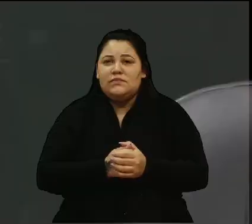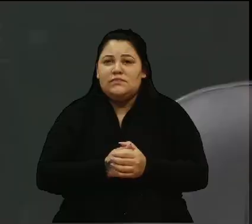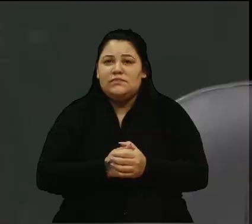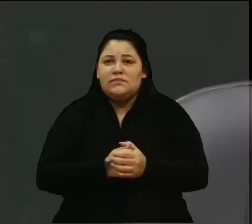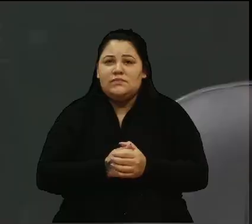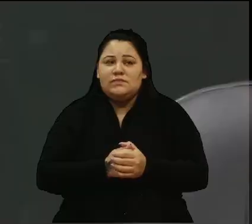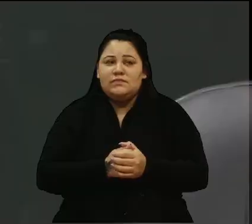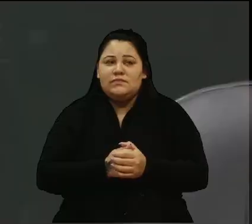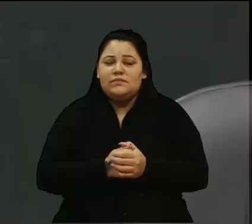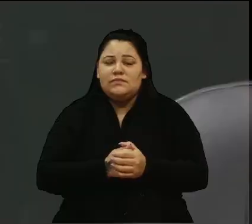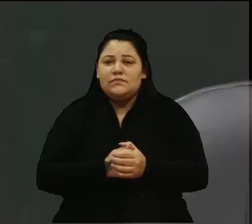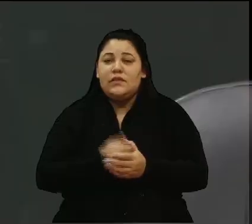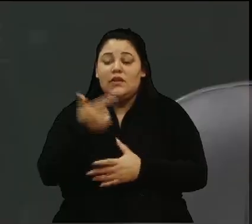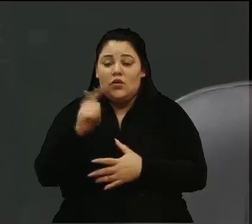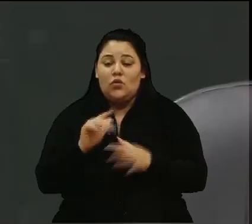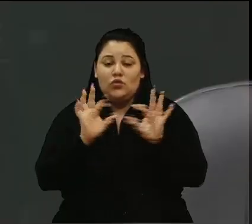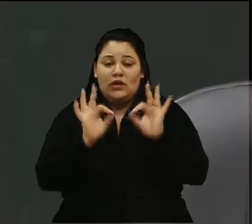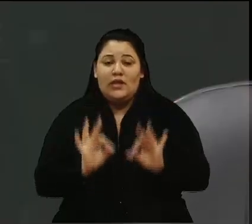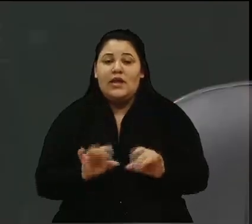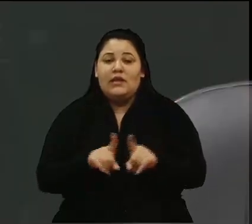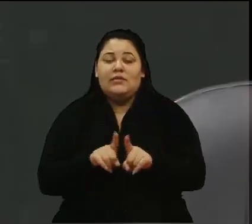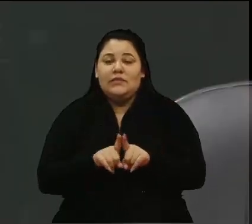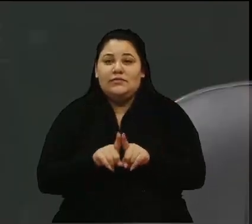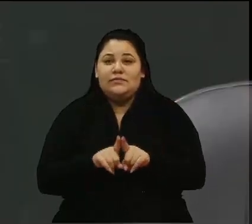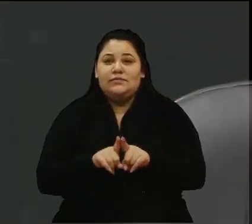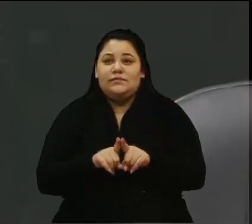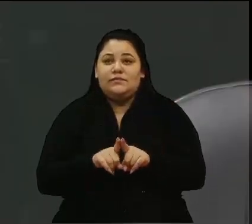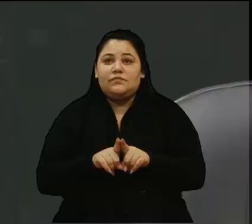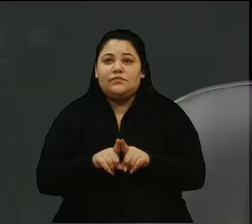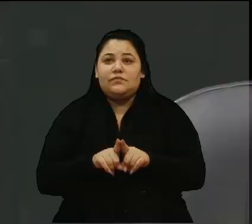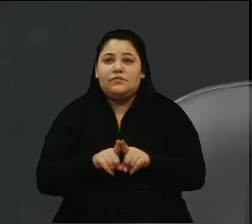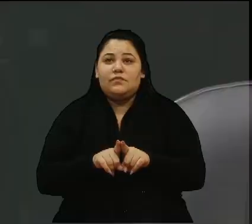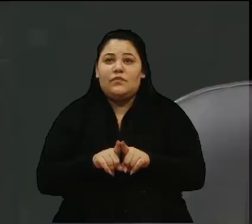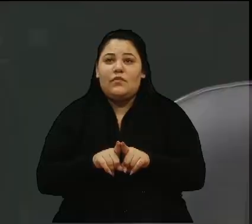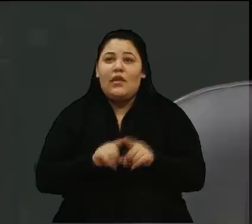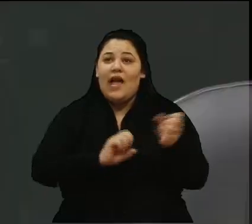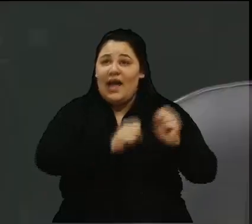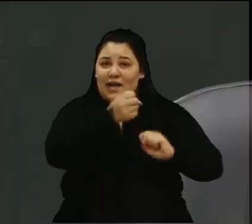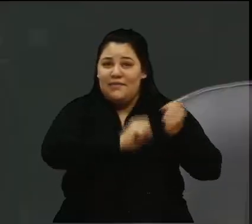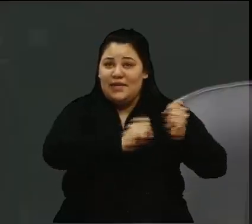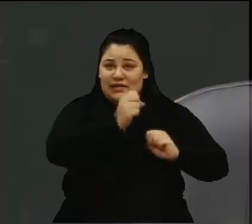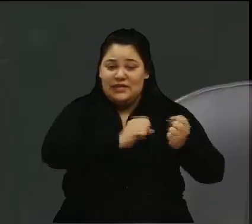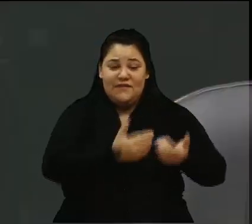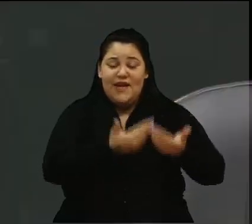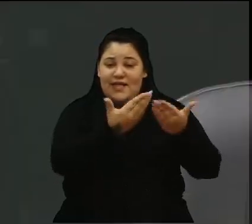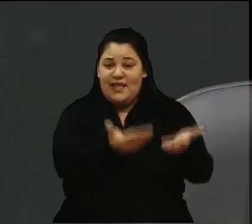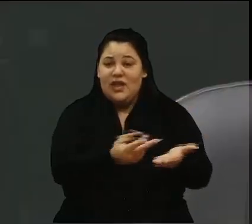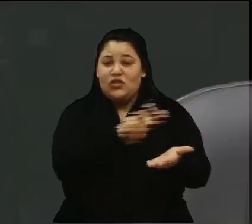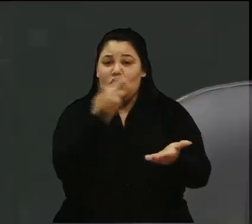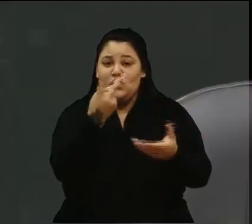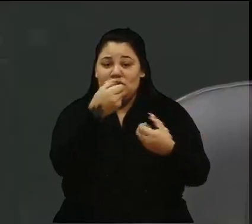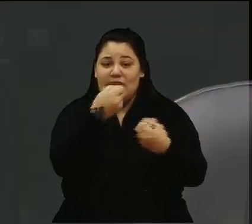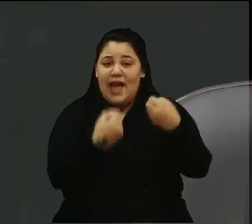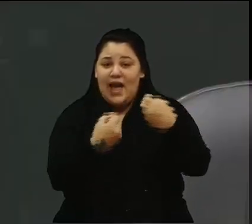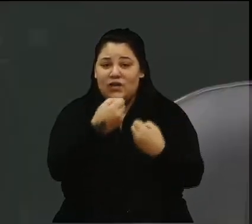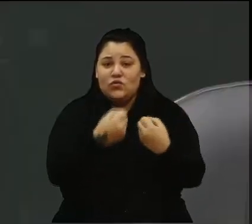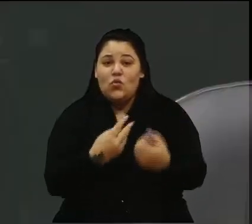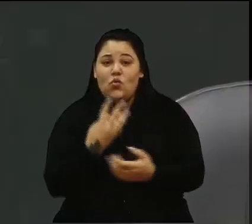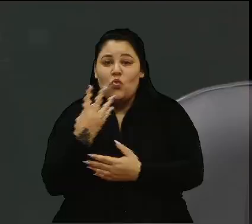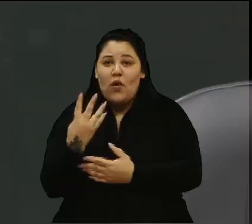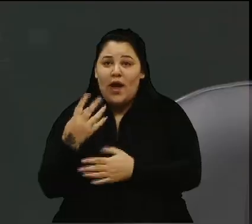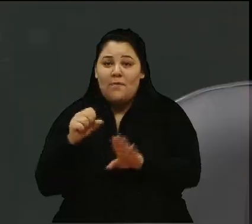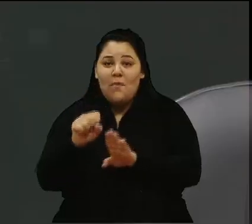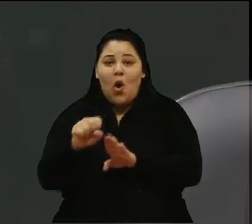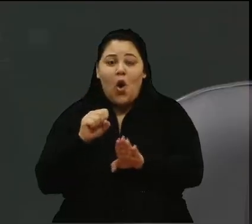E o outro detalhe, que é: a concessionária deverá disponibilizar 2 veículos com 4 portas novos